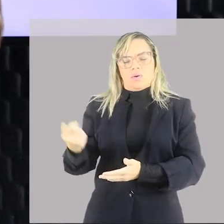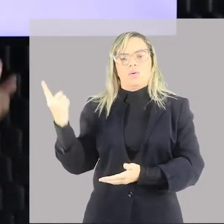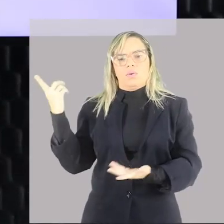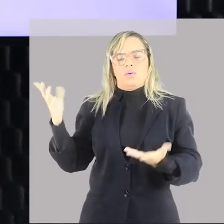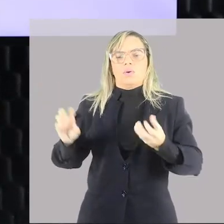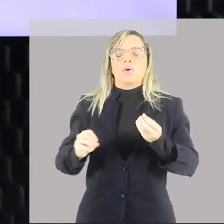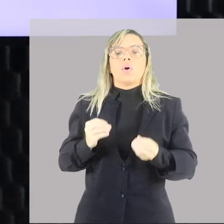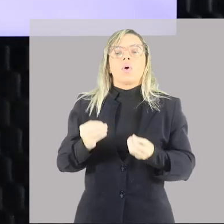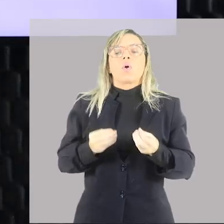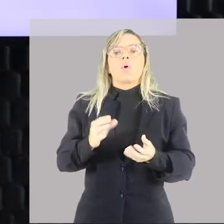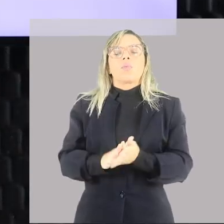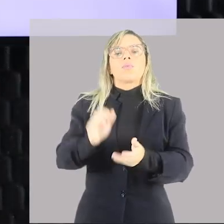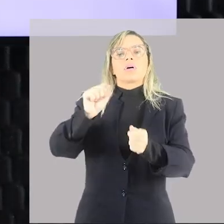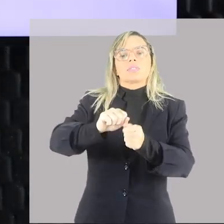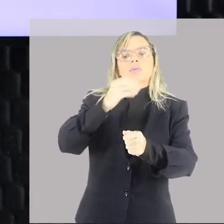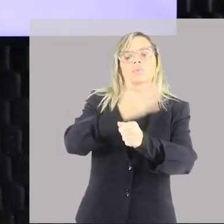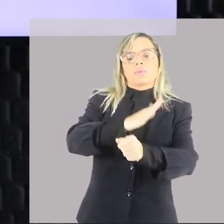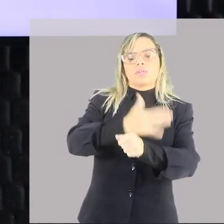ou seja, do fazer.